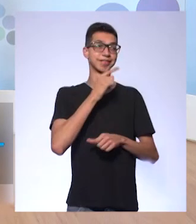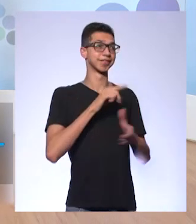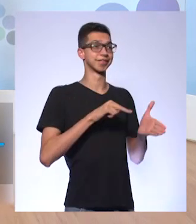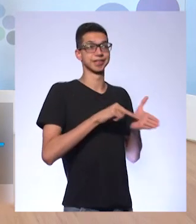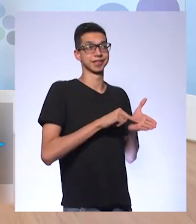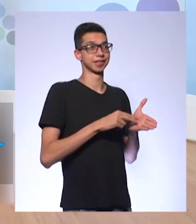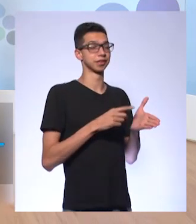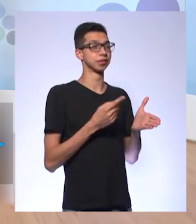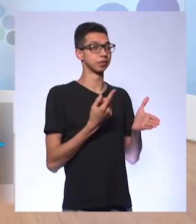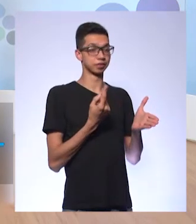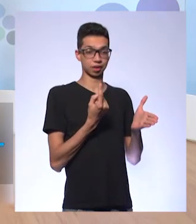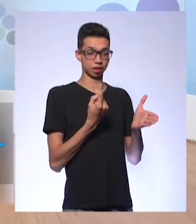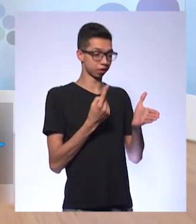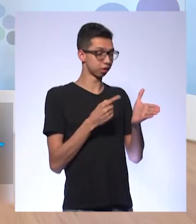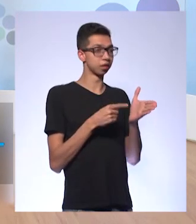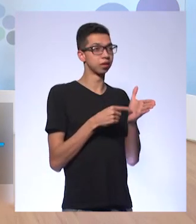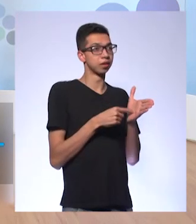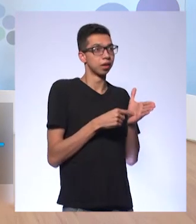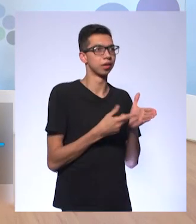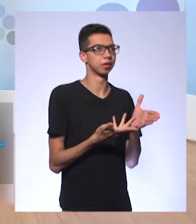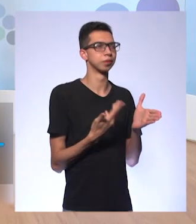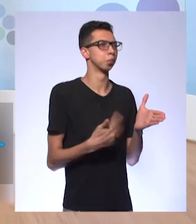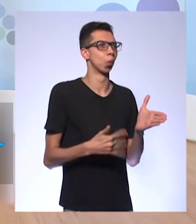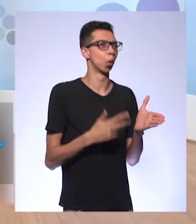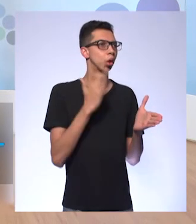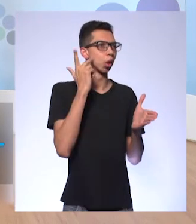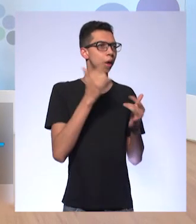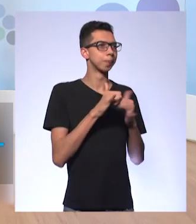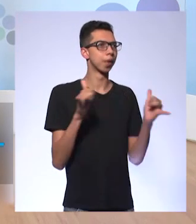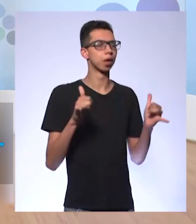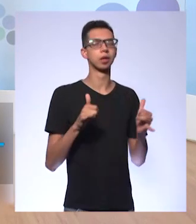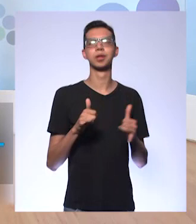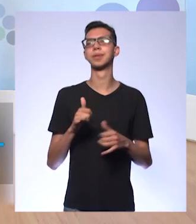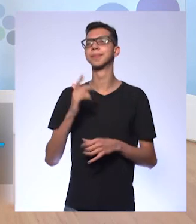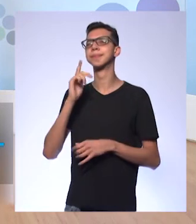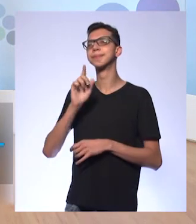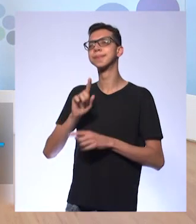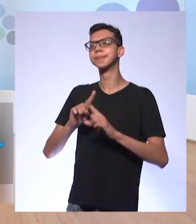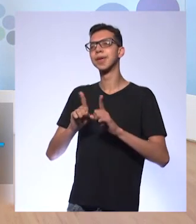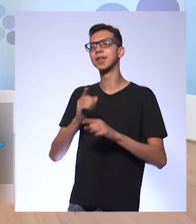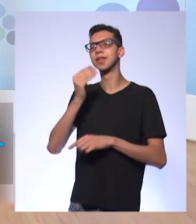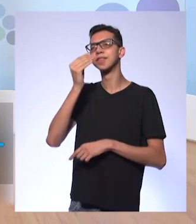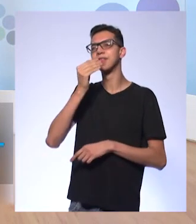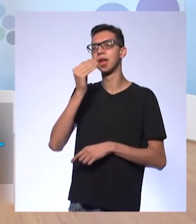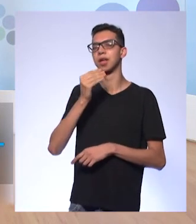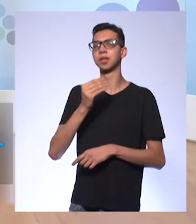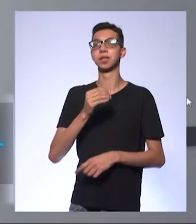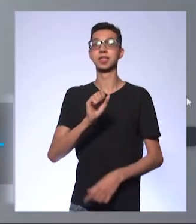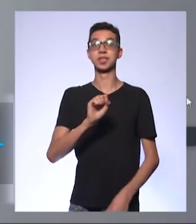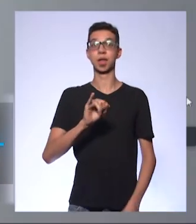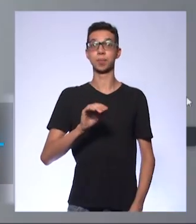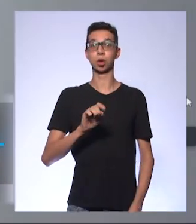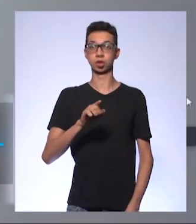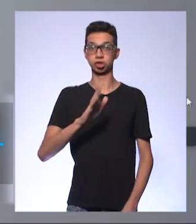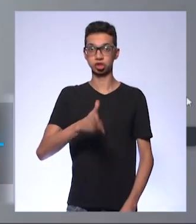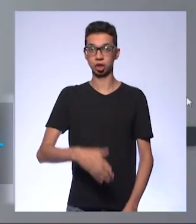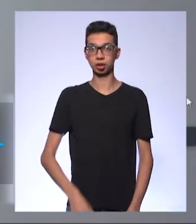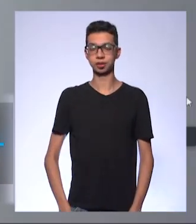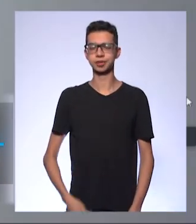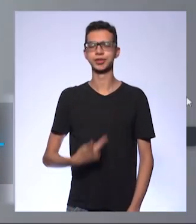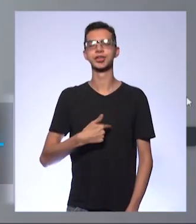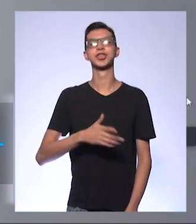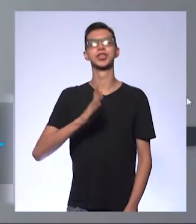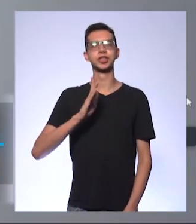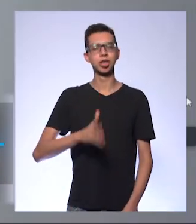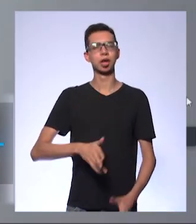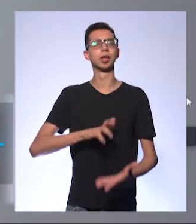mesmo, né? choquinho assim, mas muito de leve. Olha só. E você já tomou um choque também, Simone? Já levei vários